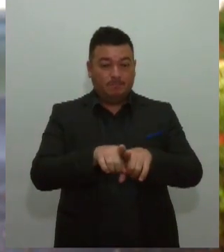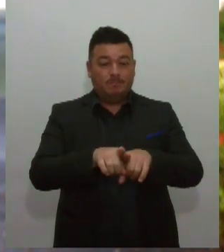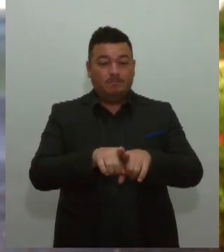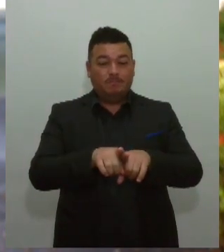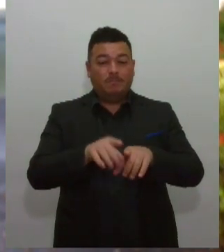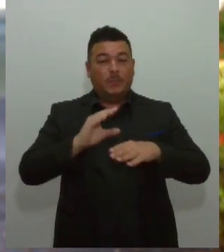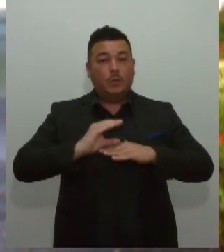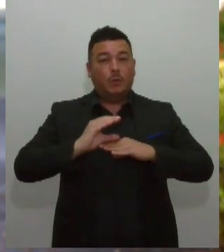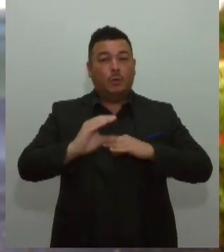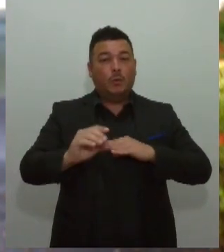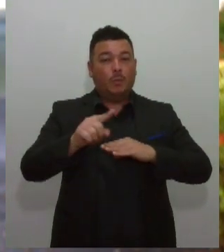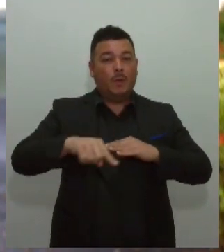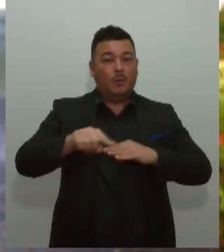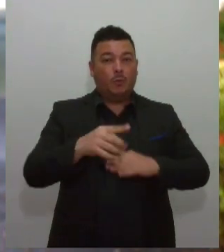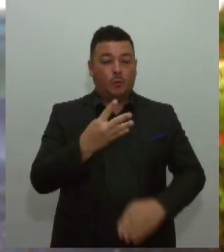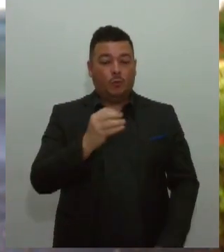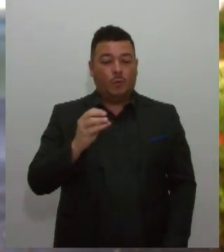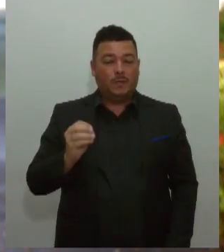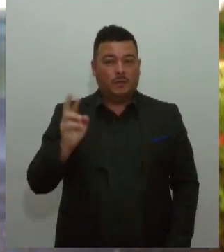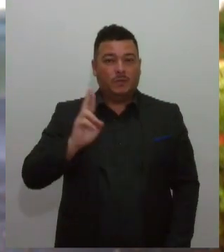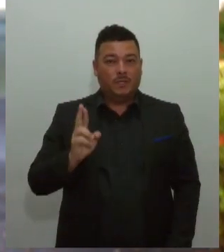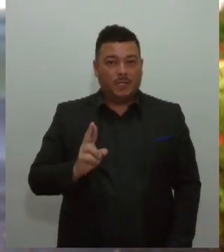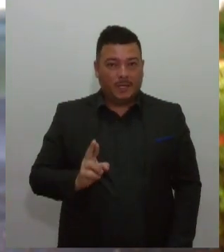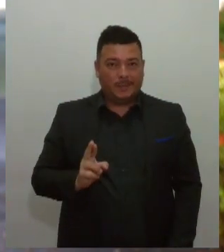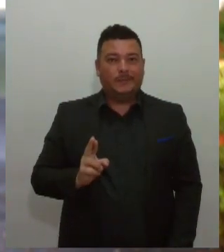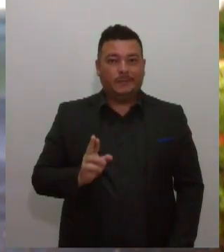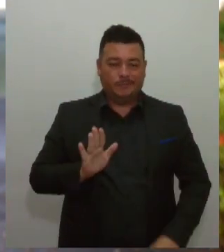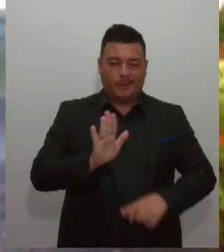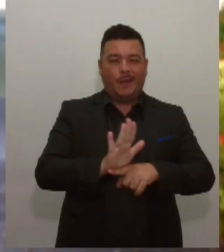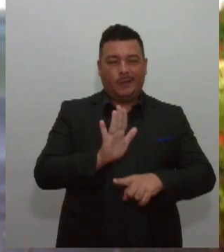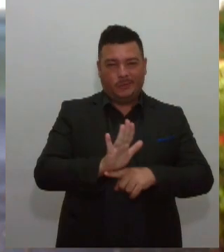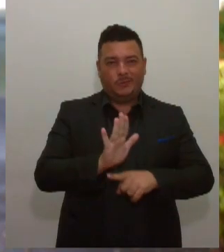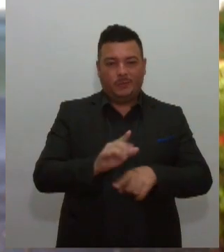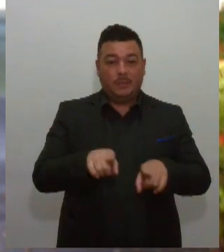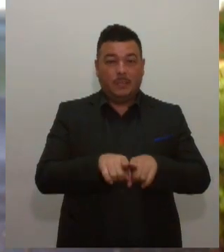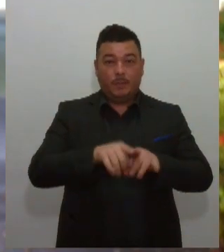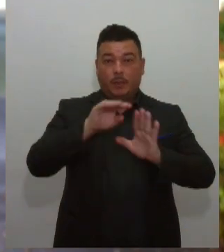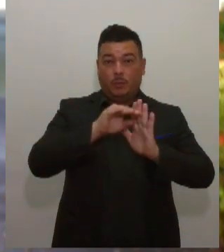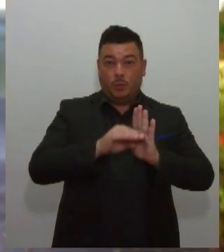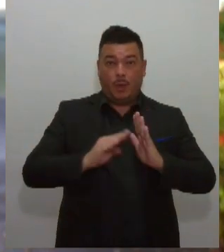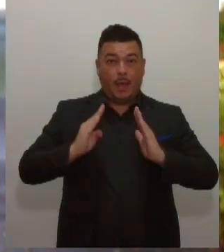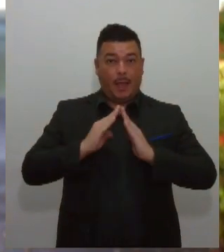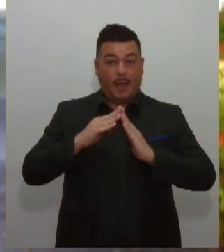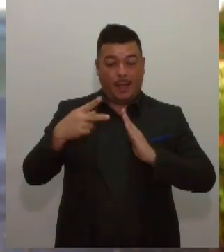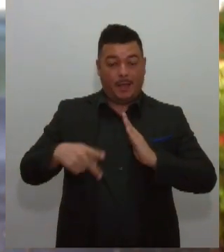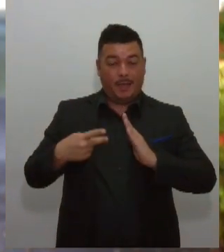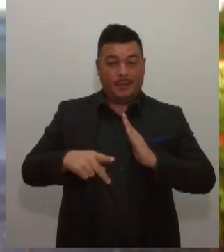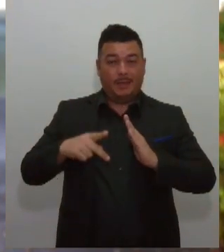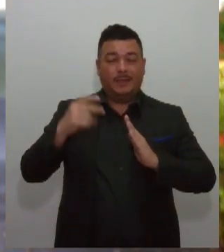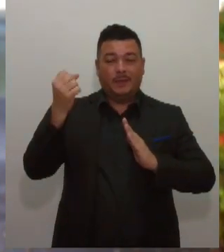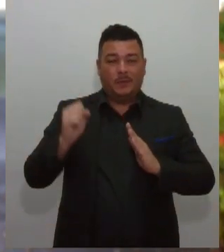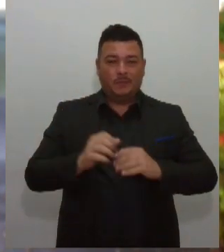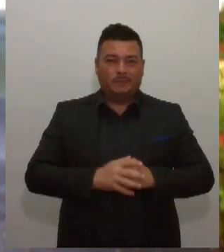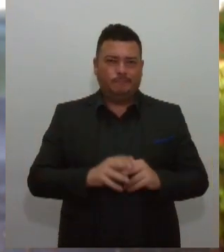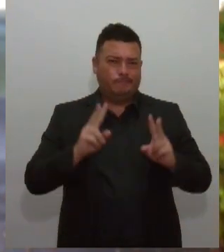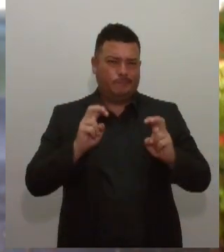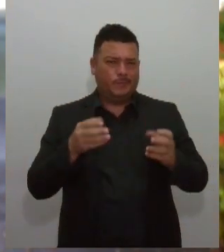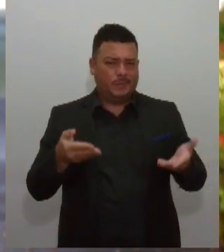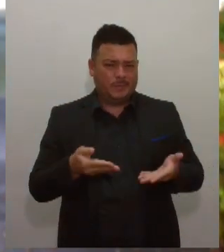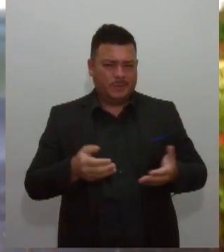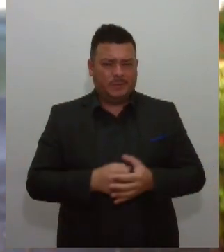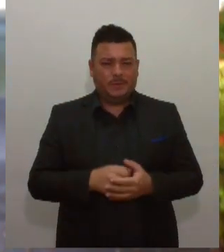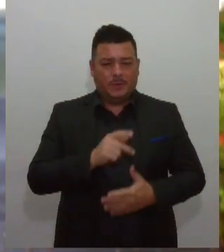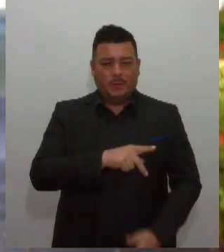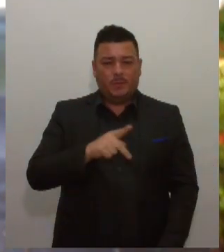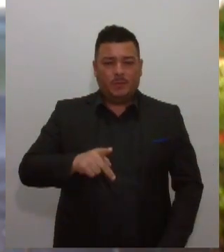de assistência estudantil e também para o programa de residência universitária. Para tratar deste assunto, o professor pró-reitor de